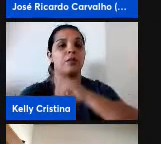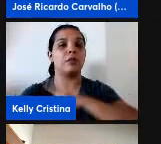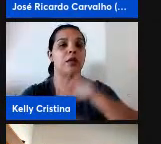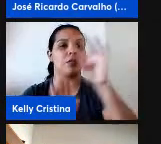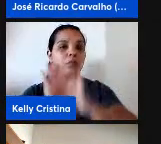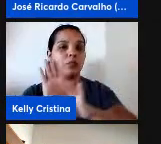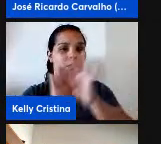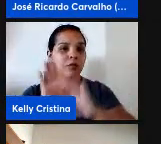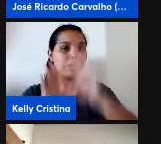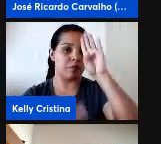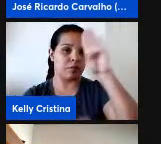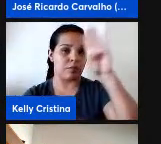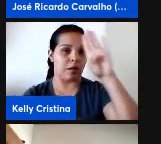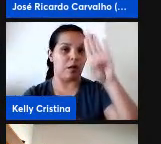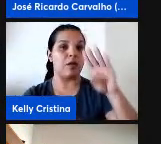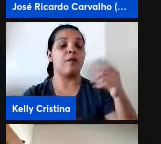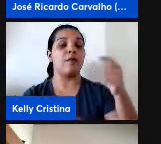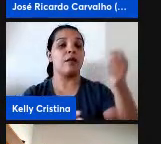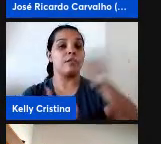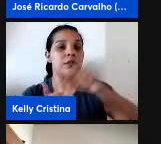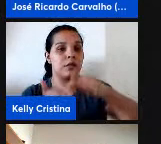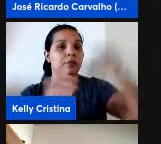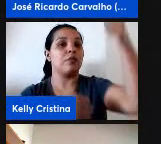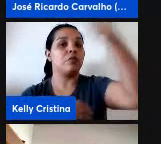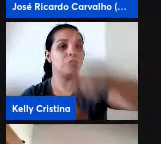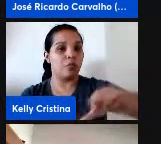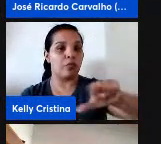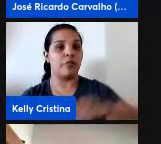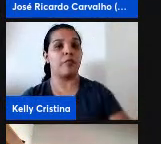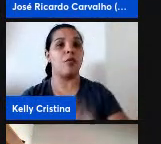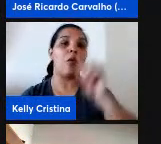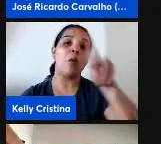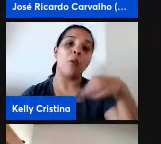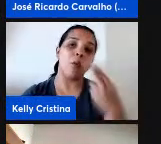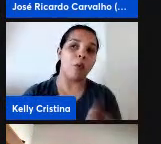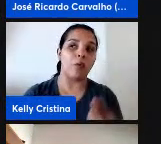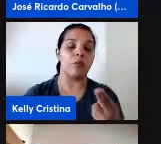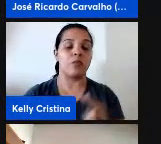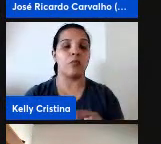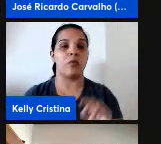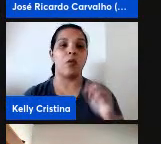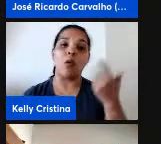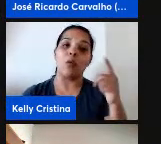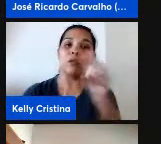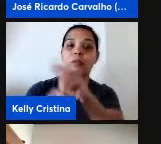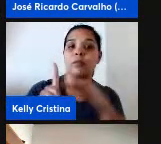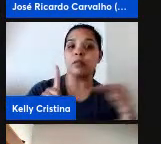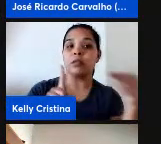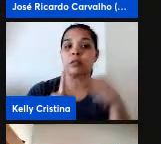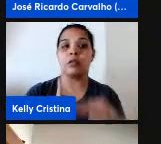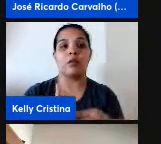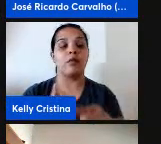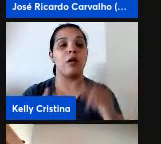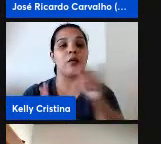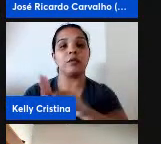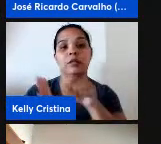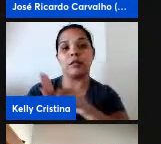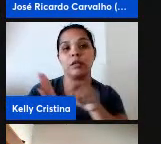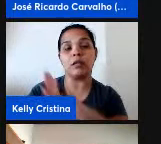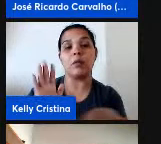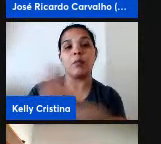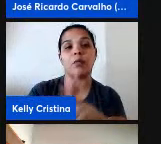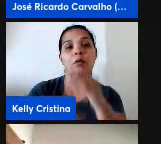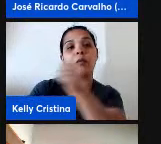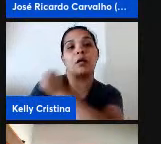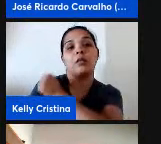vai reescrevê-lo, né? Ou, sob uma outra perspectiva, que é a reescrita de um texto de autoria do aluno, que